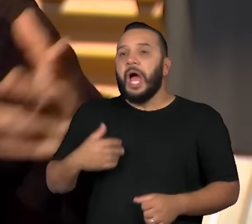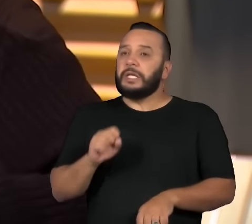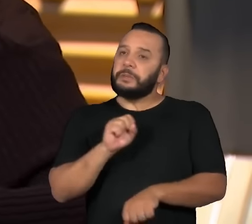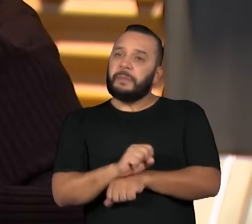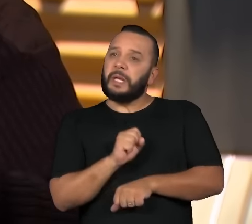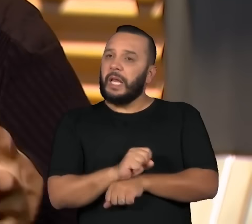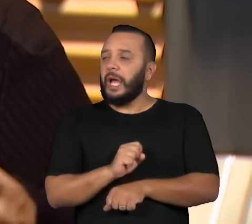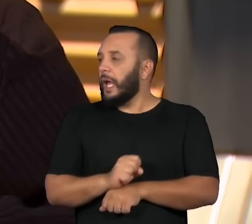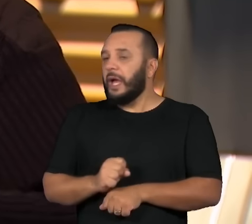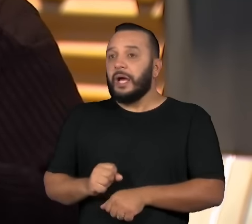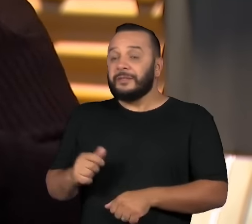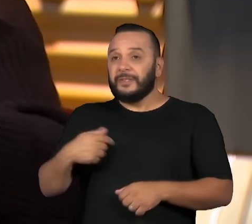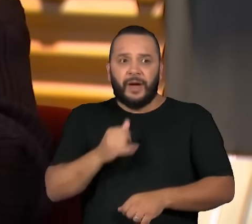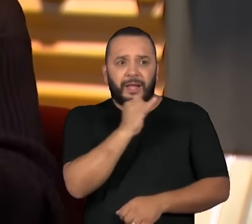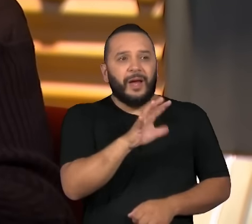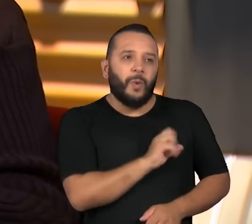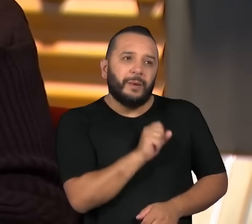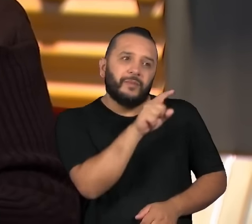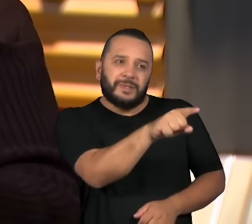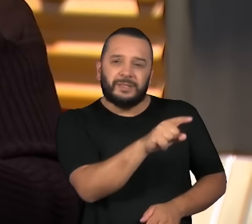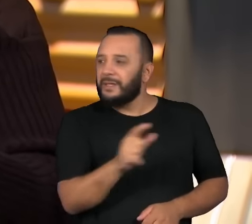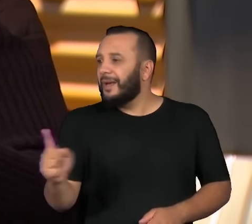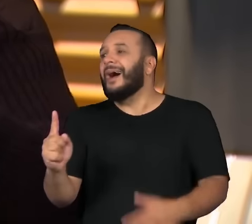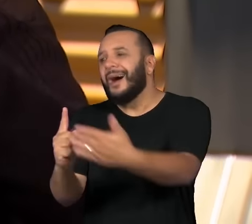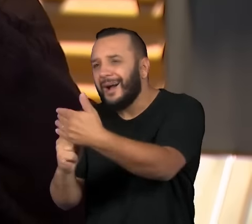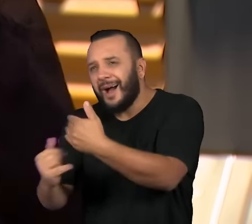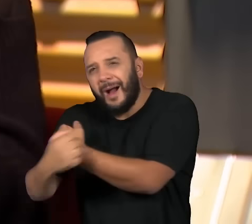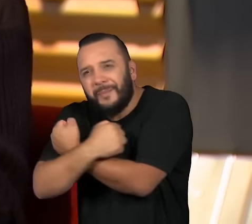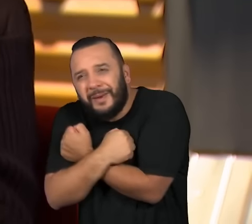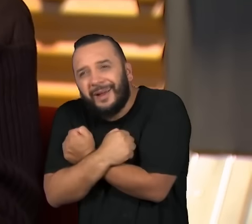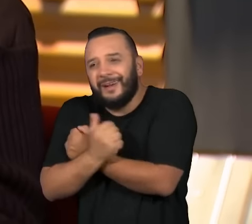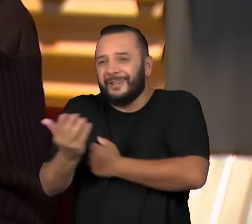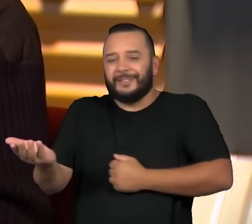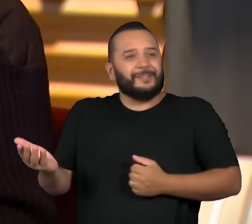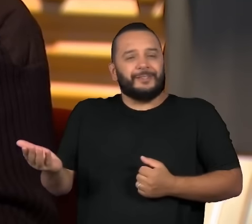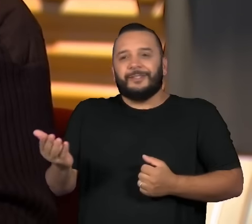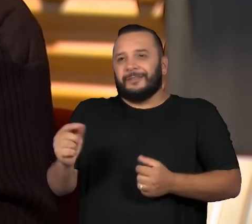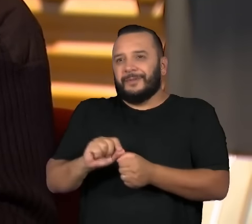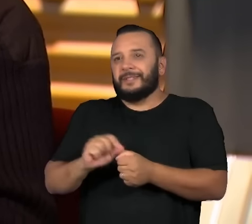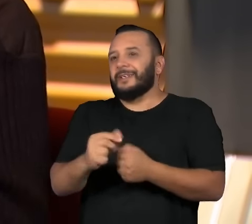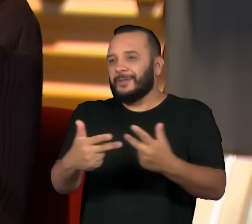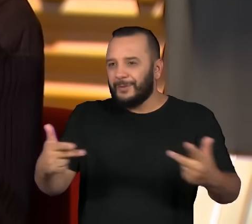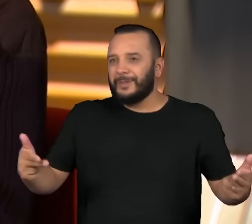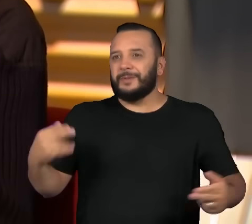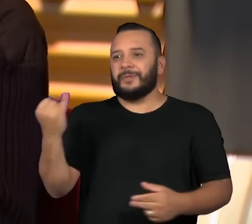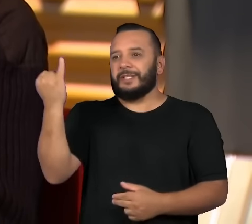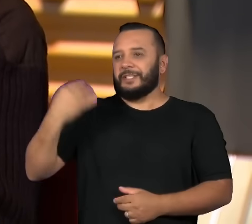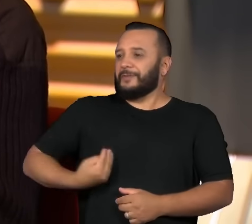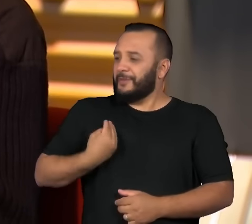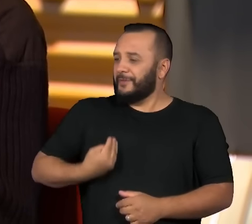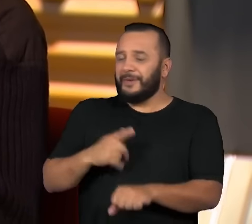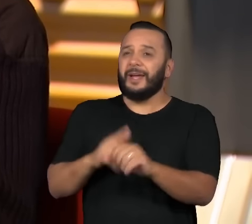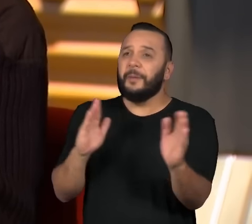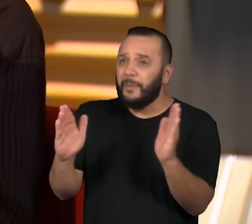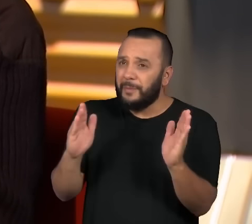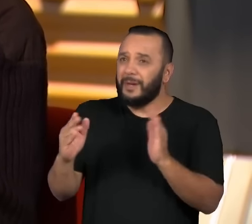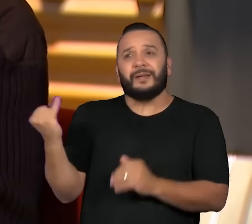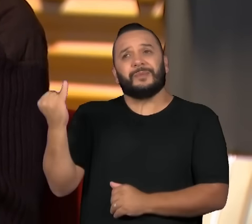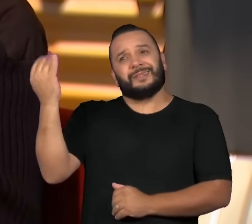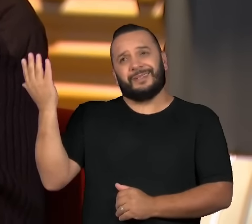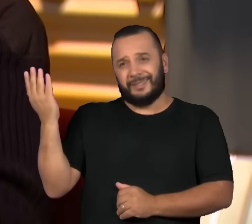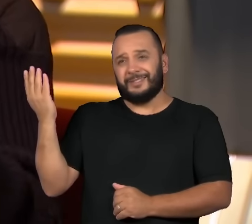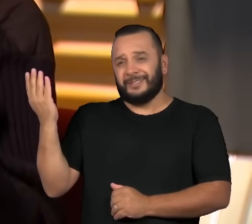falar eu te amo para o meu filho, para dar um abraço, para fazer as coisas que você quer mesmo, sabe? Para viver o momento, né? Viver